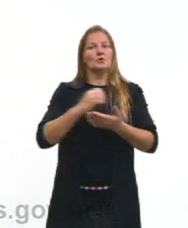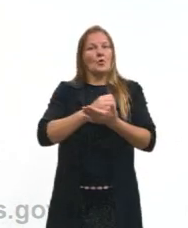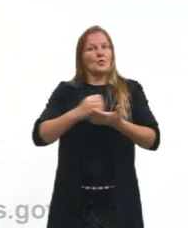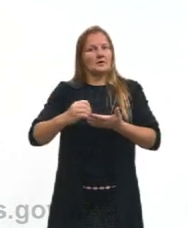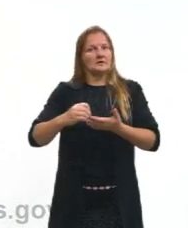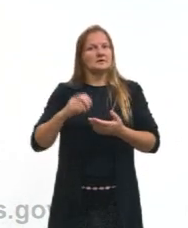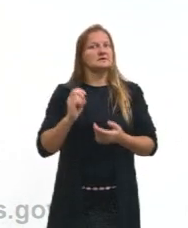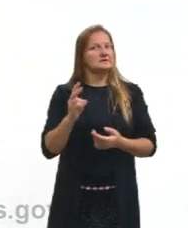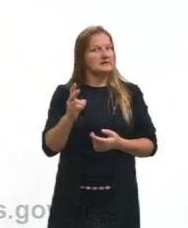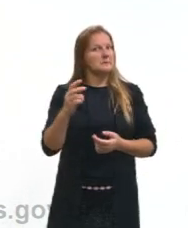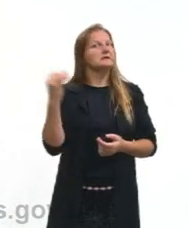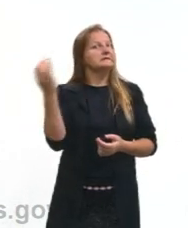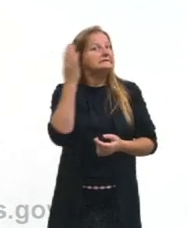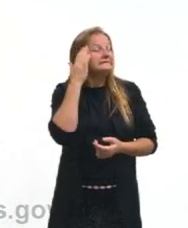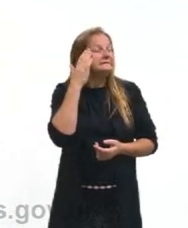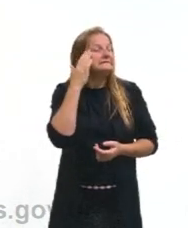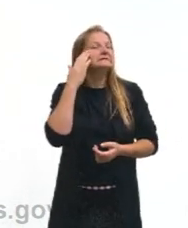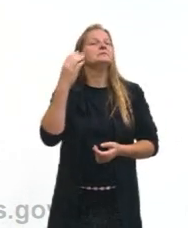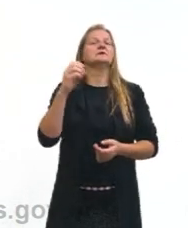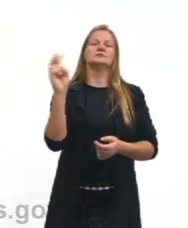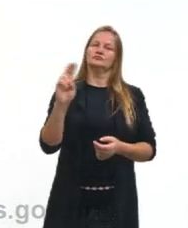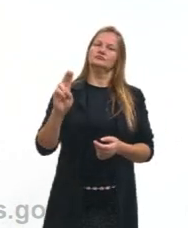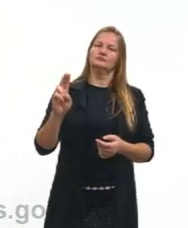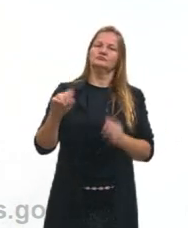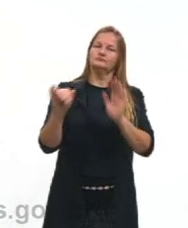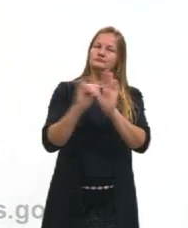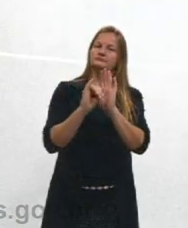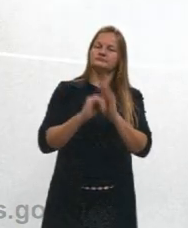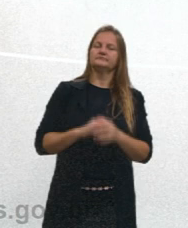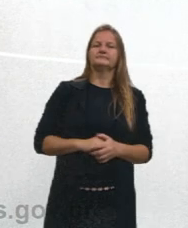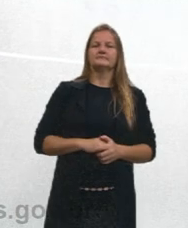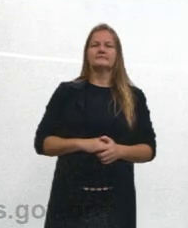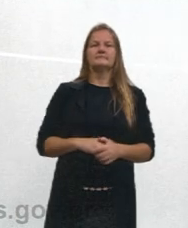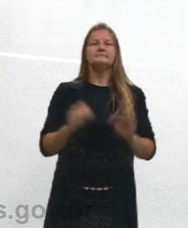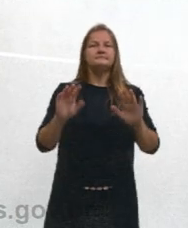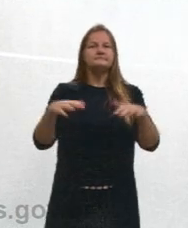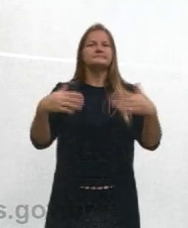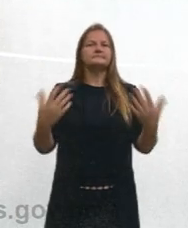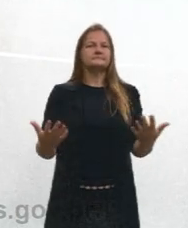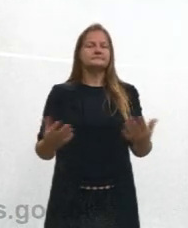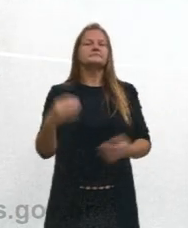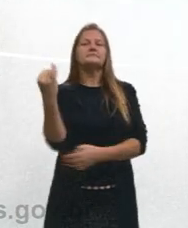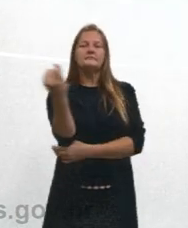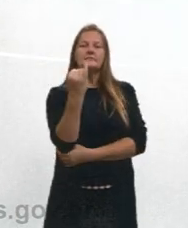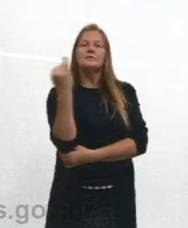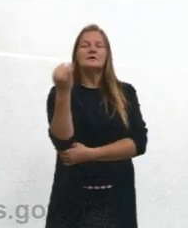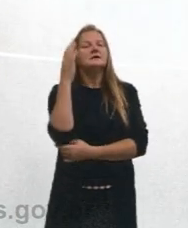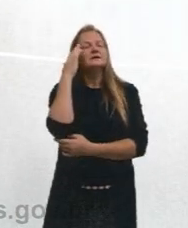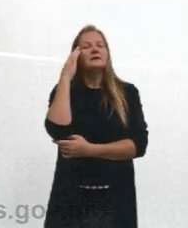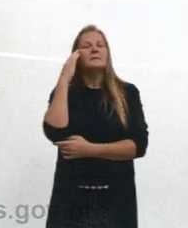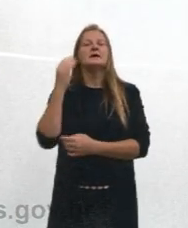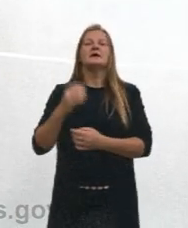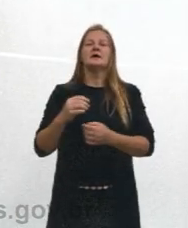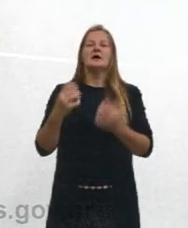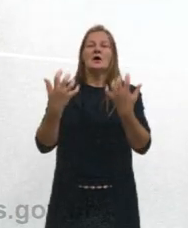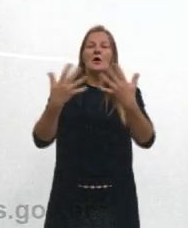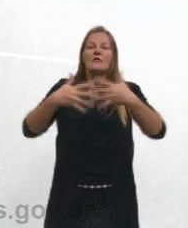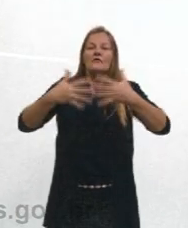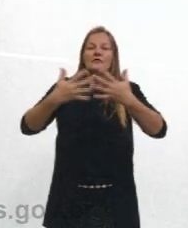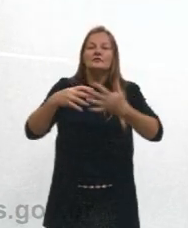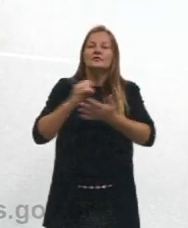que é fundamental fazer nomenclatura tá então é importante saber das funções